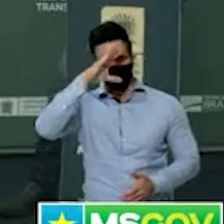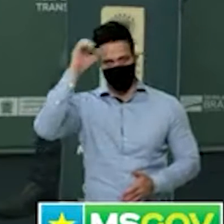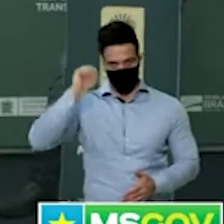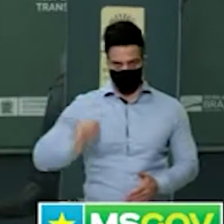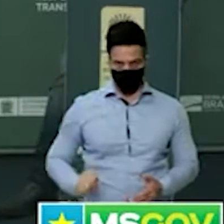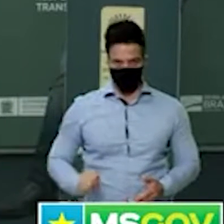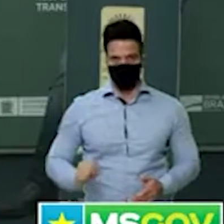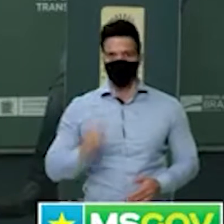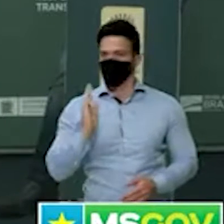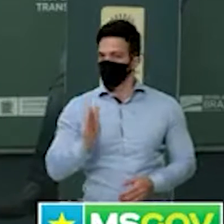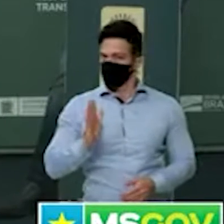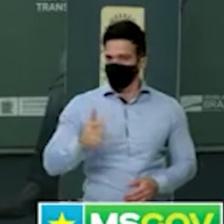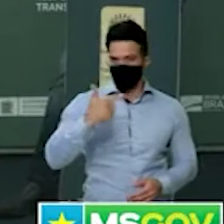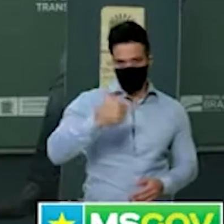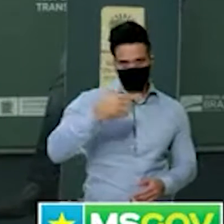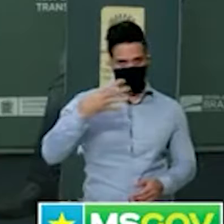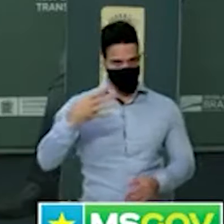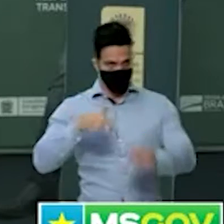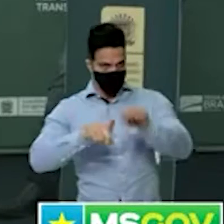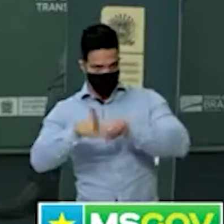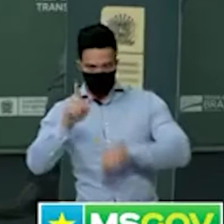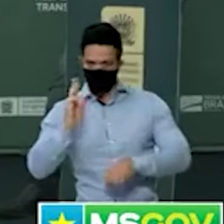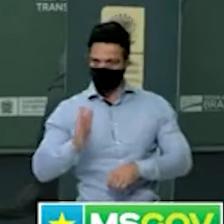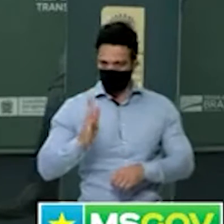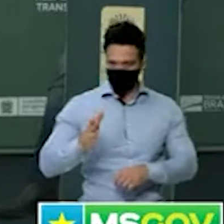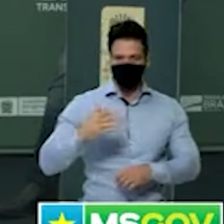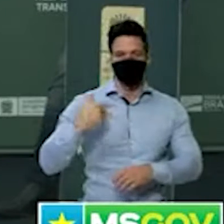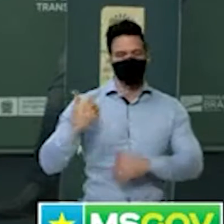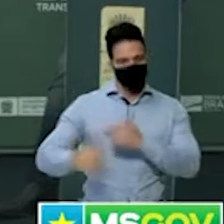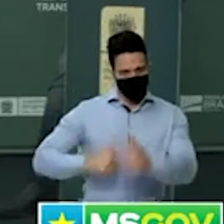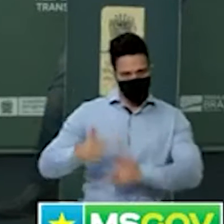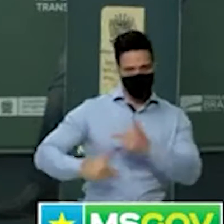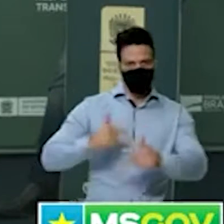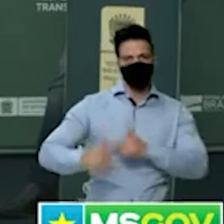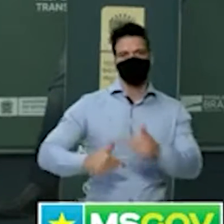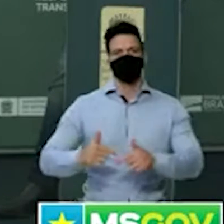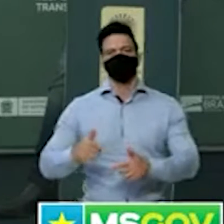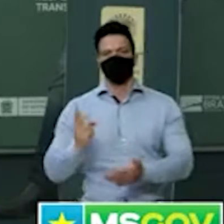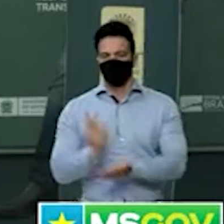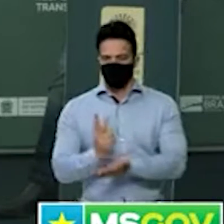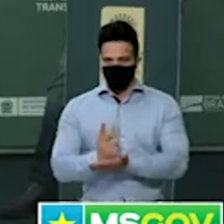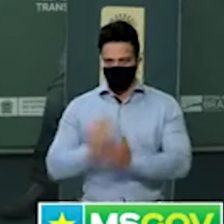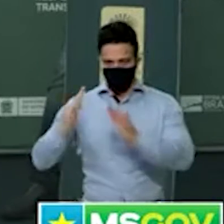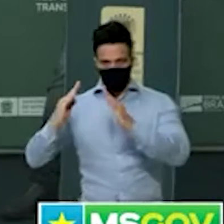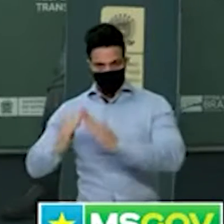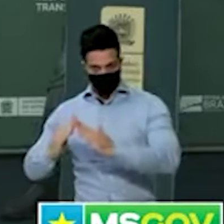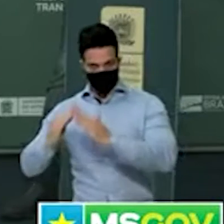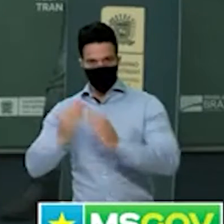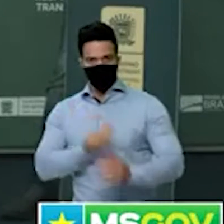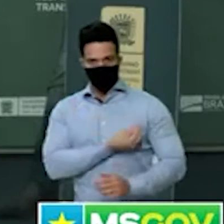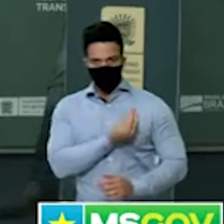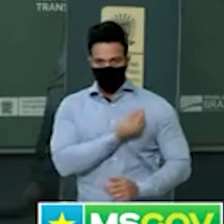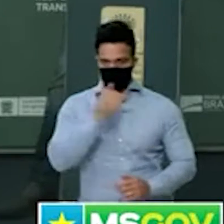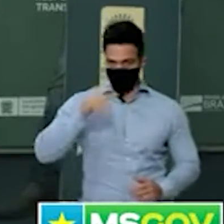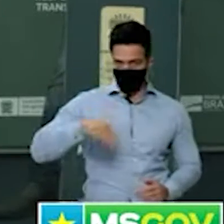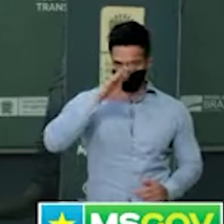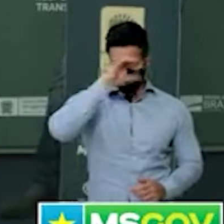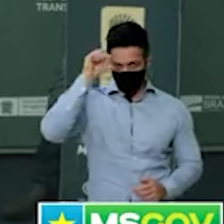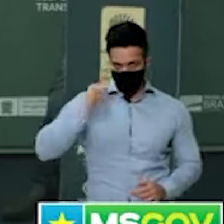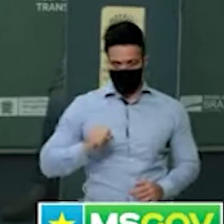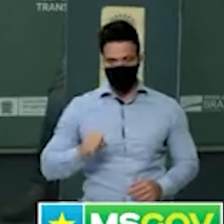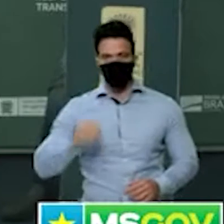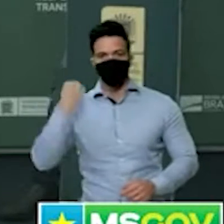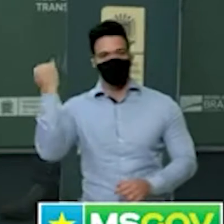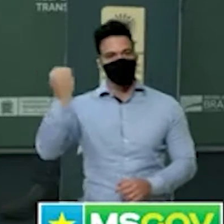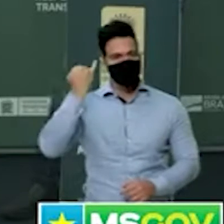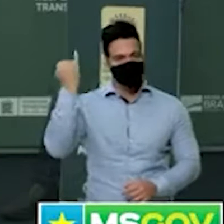por 24 meses antes da academia com comprovação de atuação no setor e com residência fixa em Mato Grosso do Sul é importante